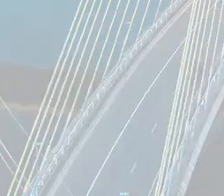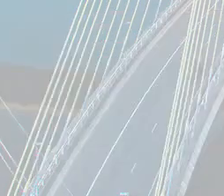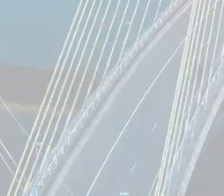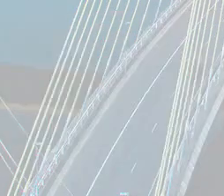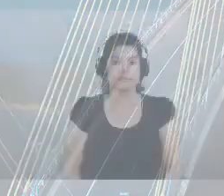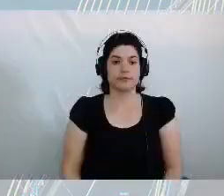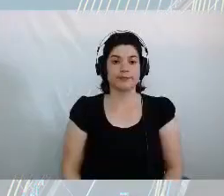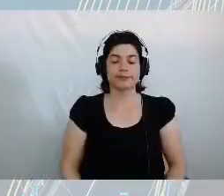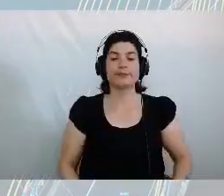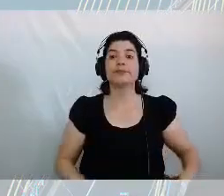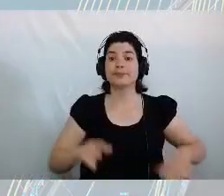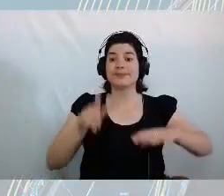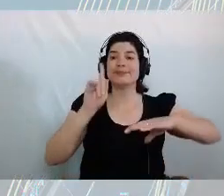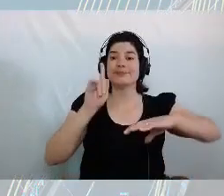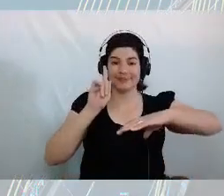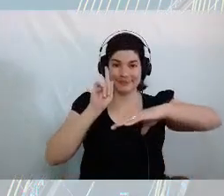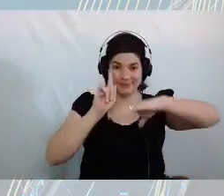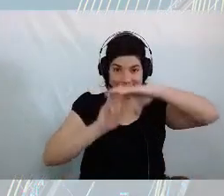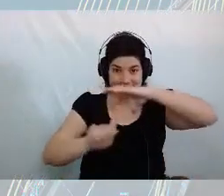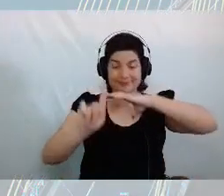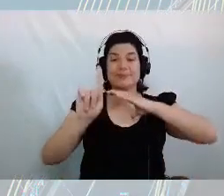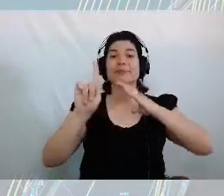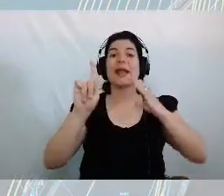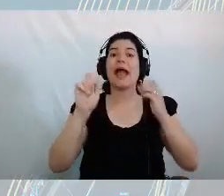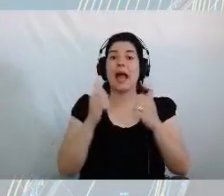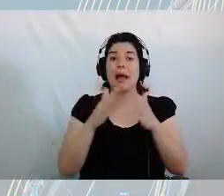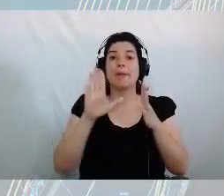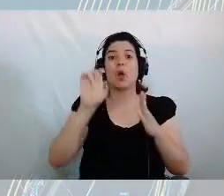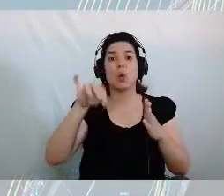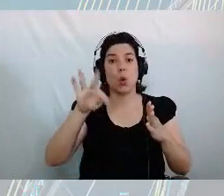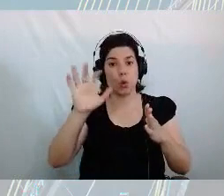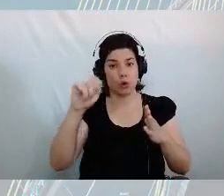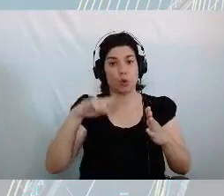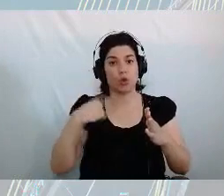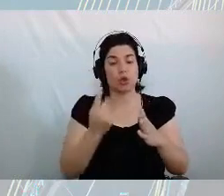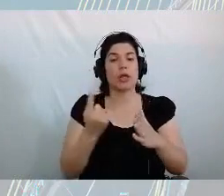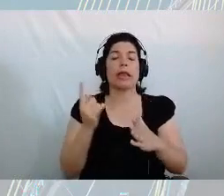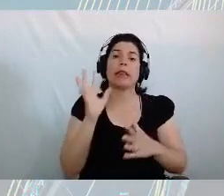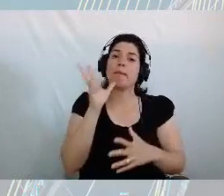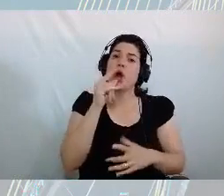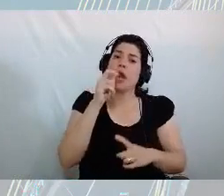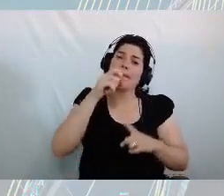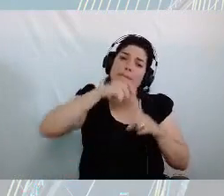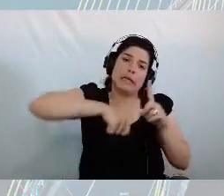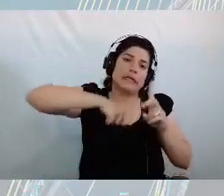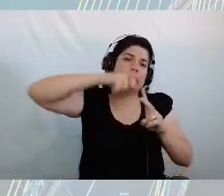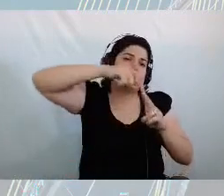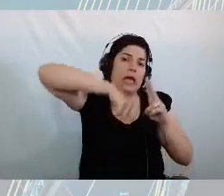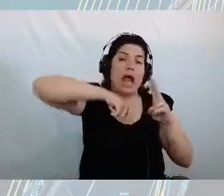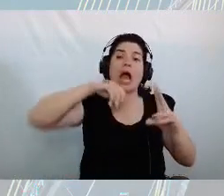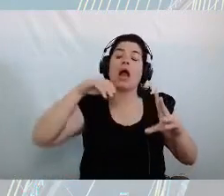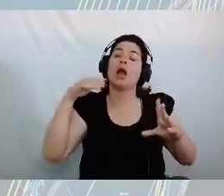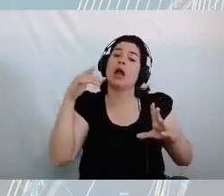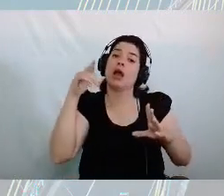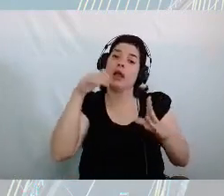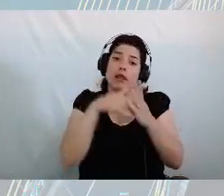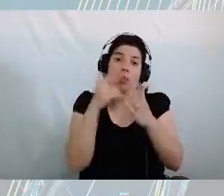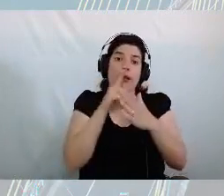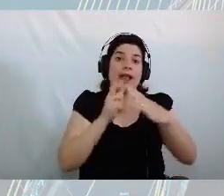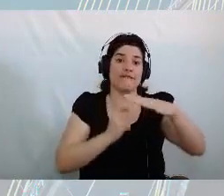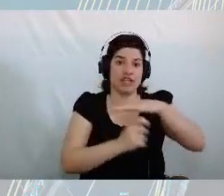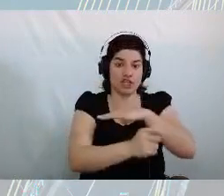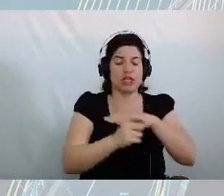eles abrem conta conosco e demoram 2, 3 meses para começar a investir. Então, a gente tem que ter uma característica de ser muito preditivo na qualificação de clientes,